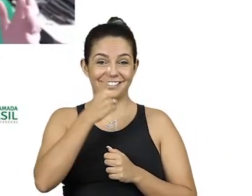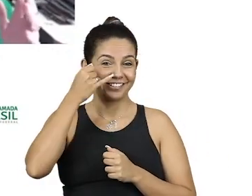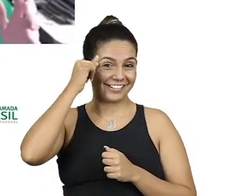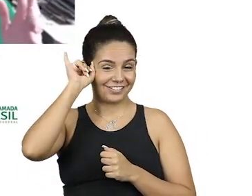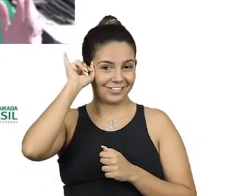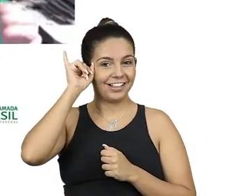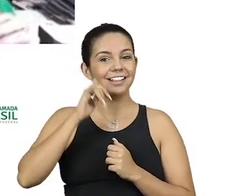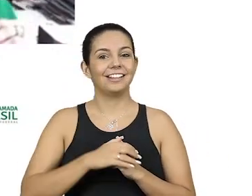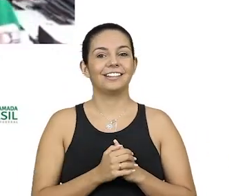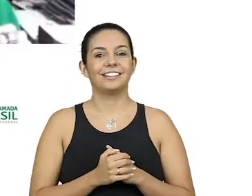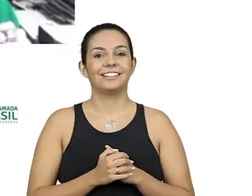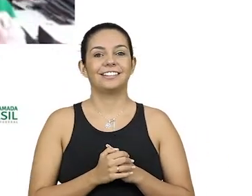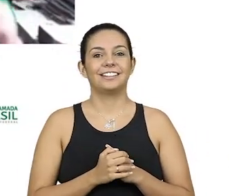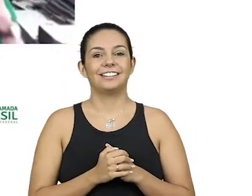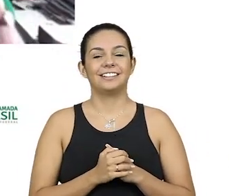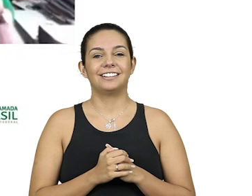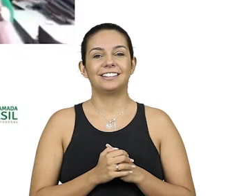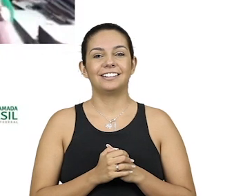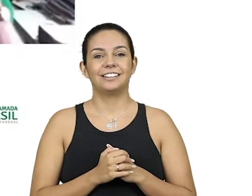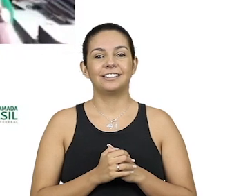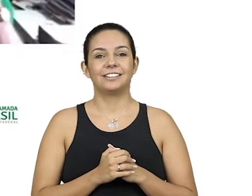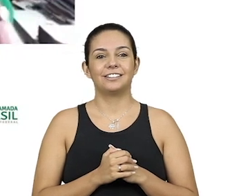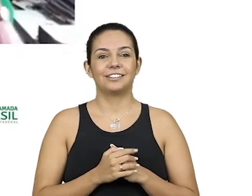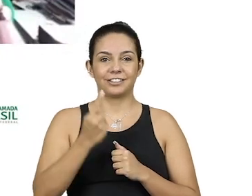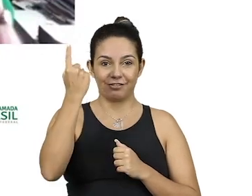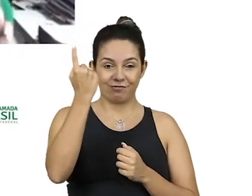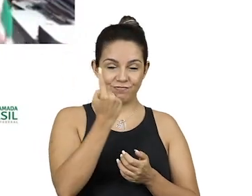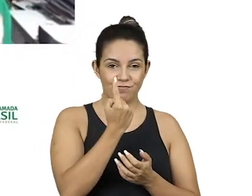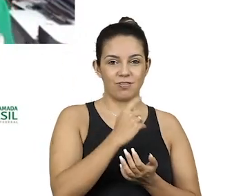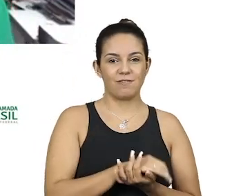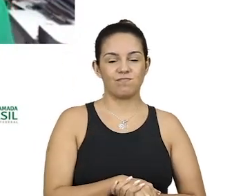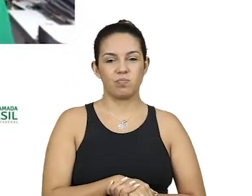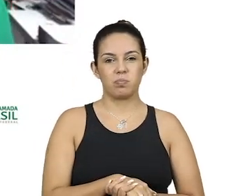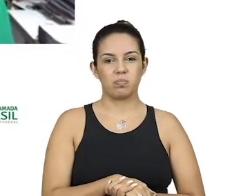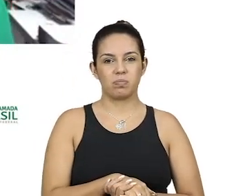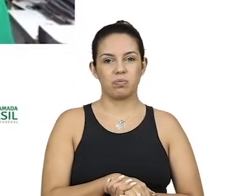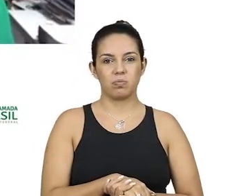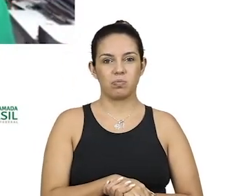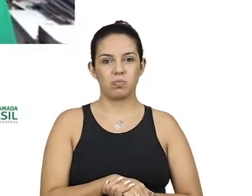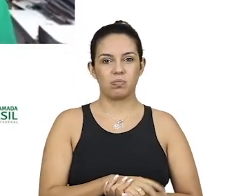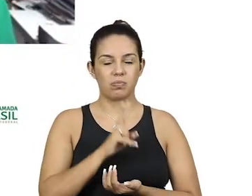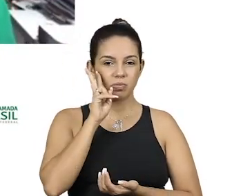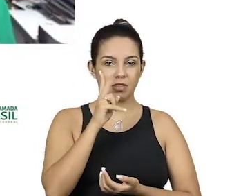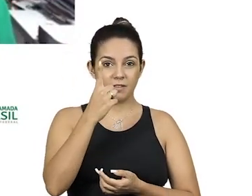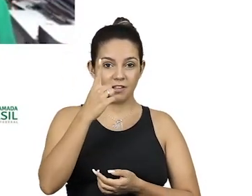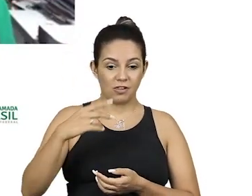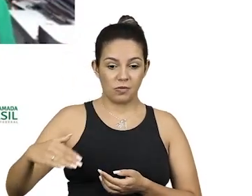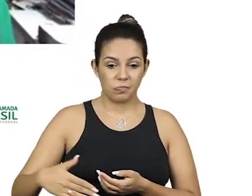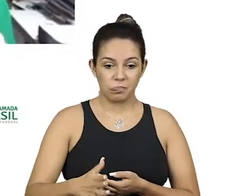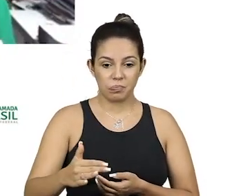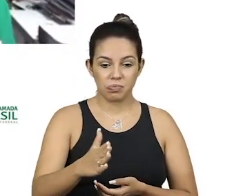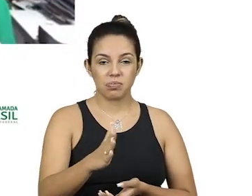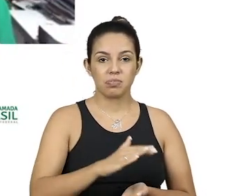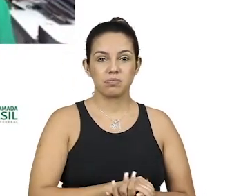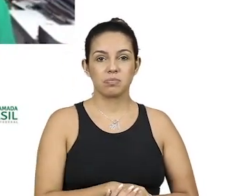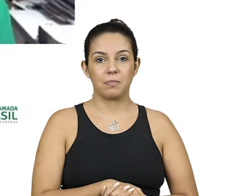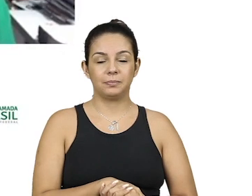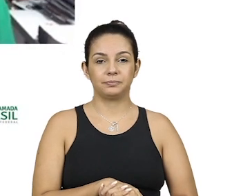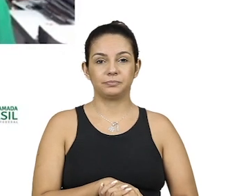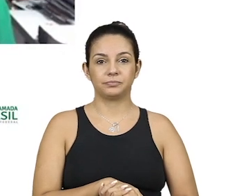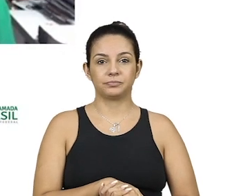Meu pai tinha uma fazenda em Angra dos Reis. Na volta, ele viu uma